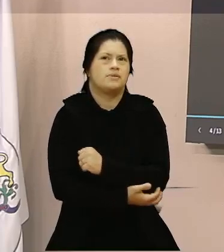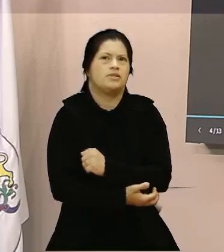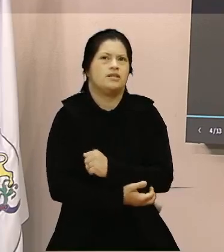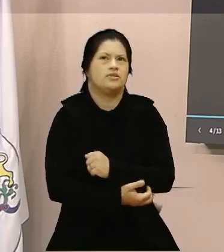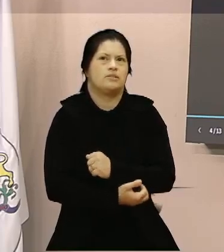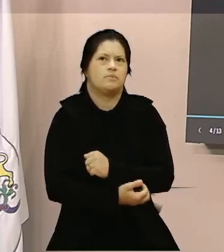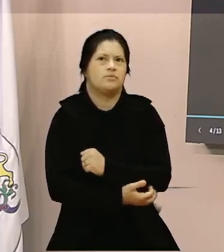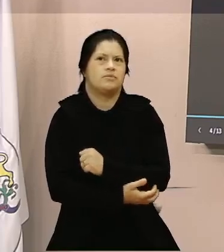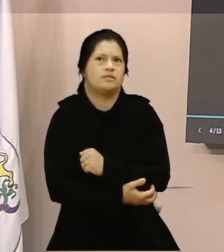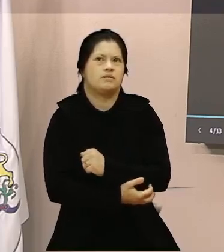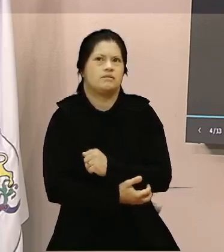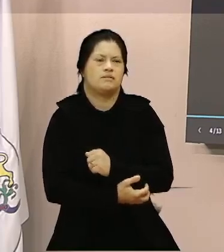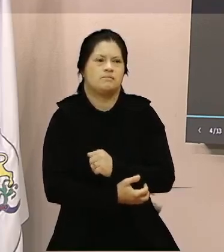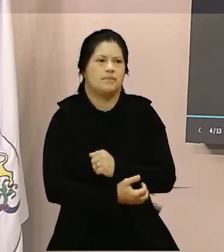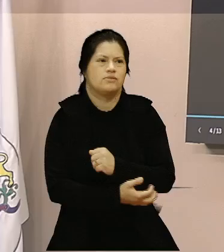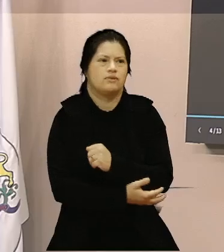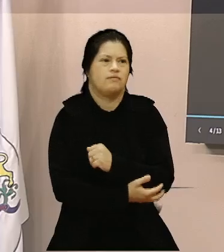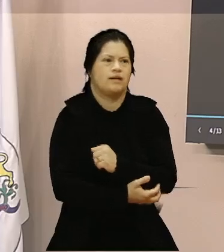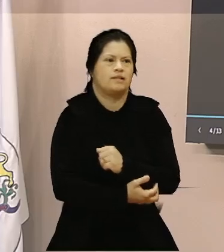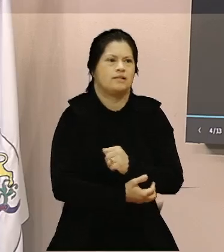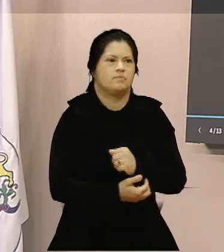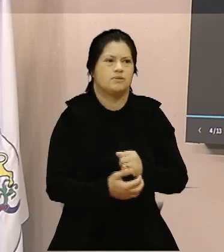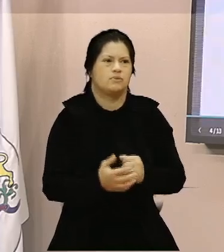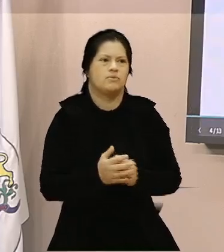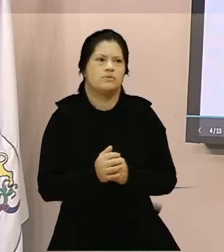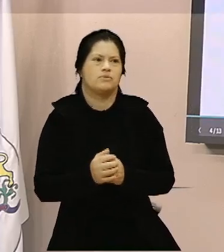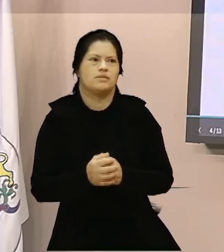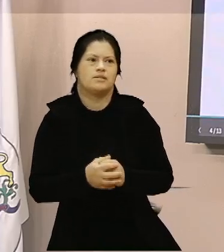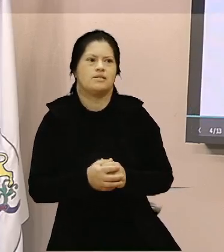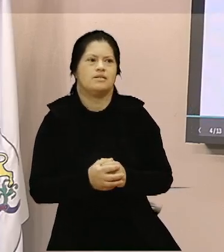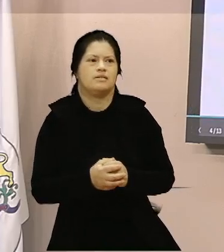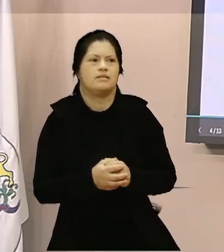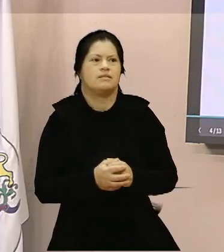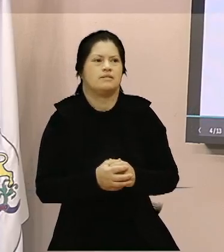Vou segurar o tempo, vereador Pedro Rodrigues.